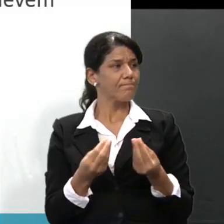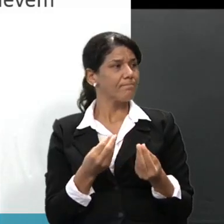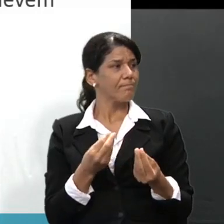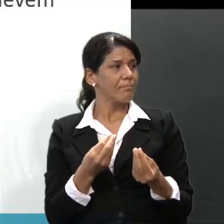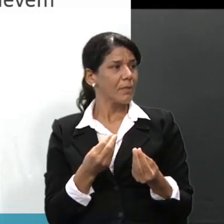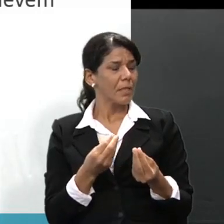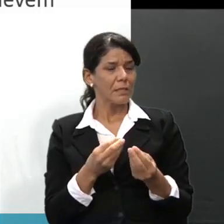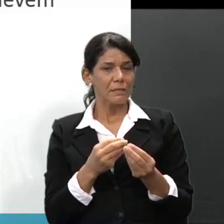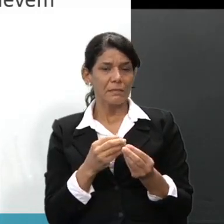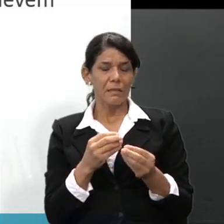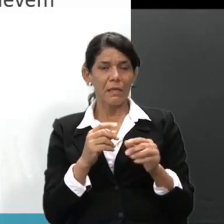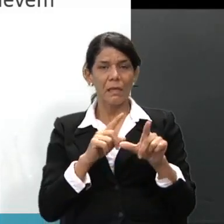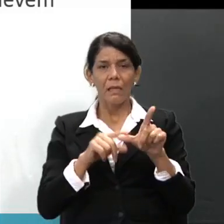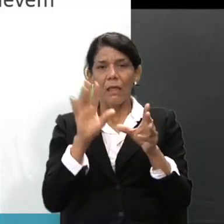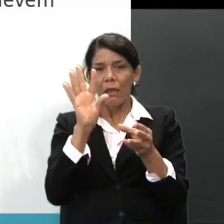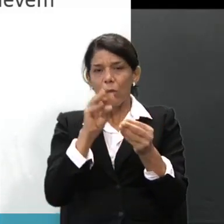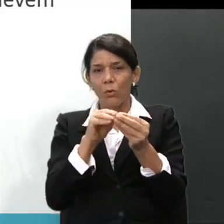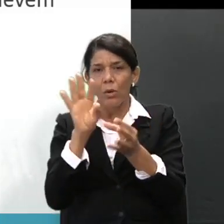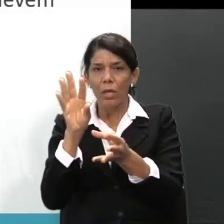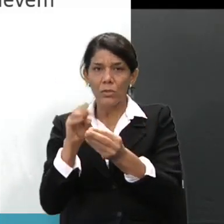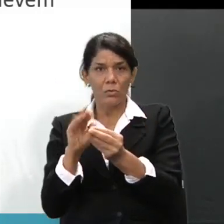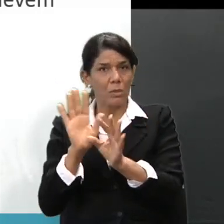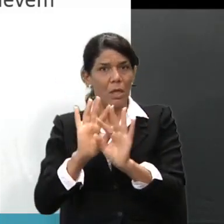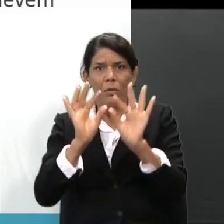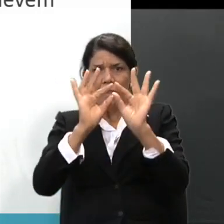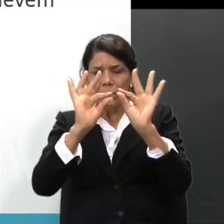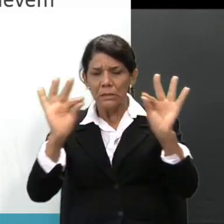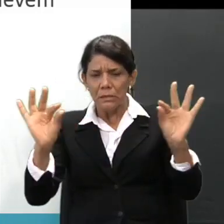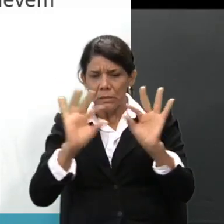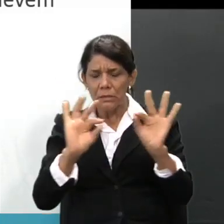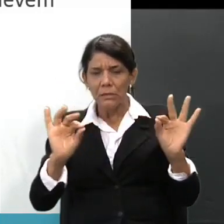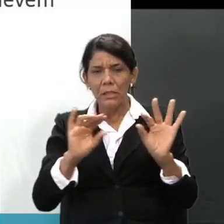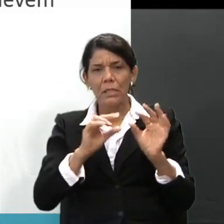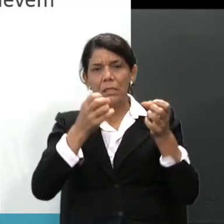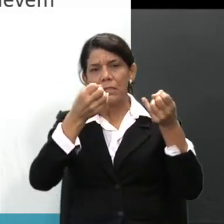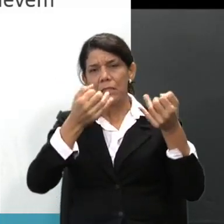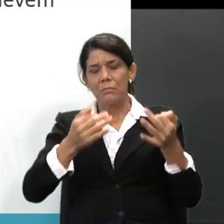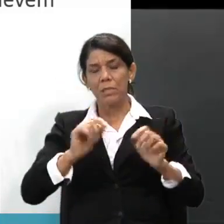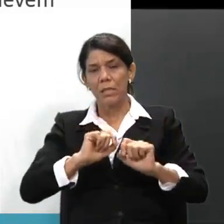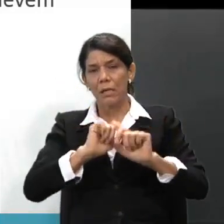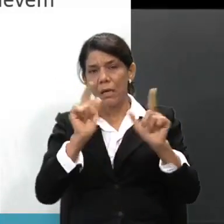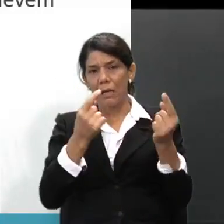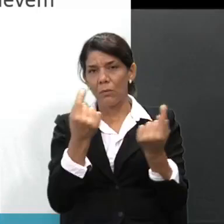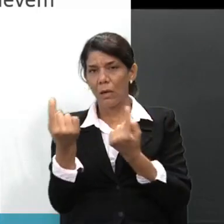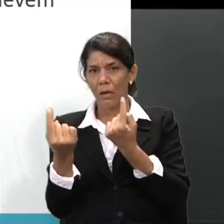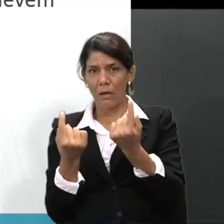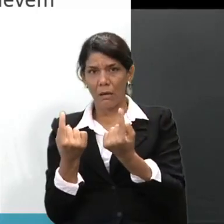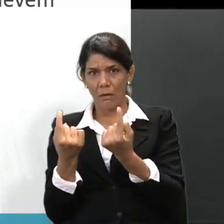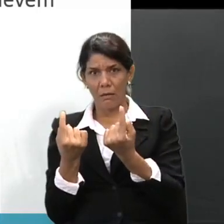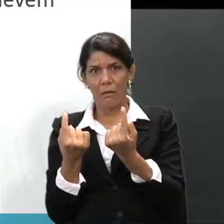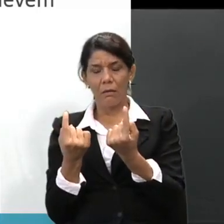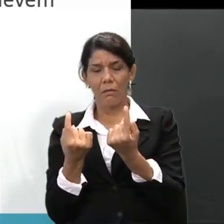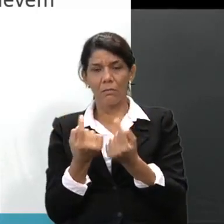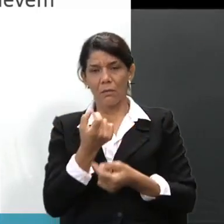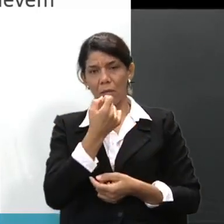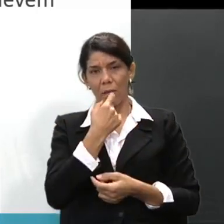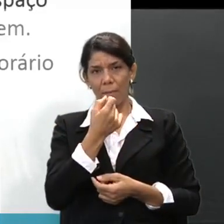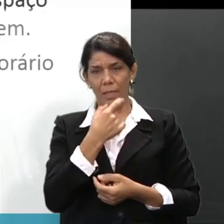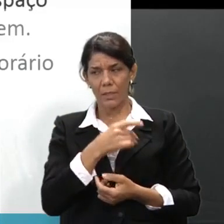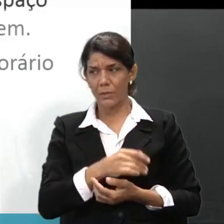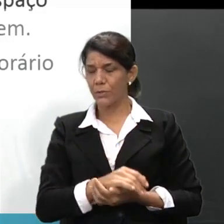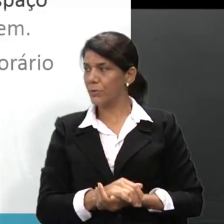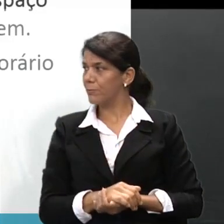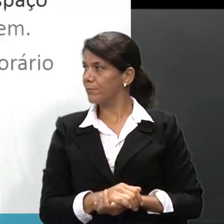abreviaturas, tá? Deve ser sempre descrito por extenso cada um desses